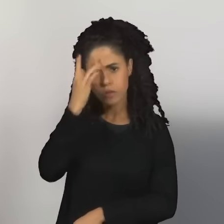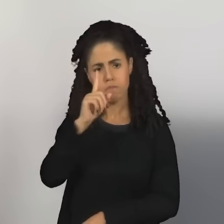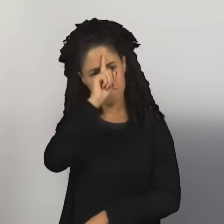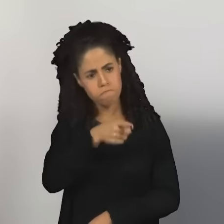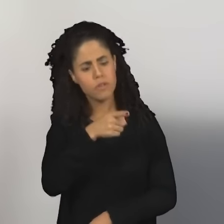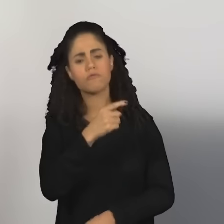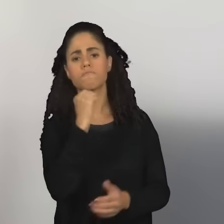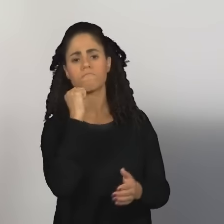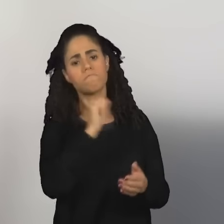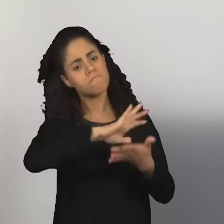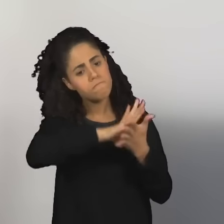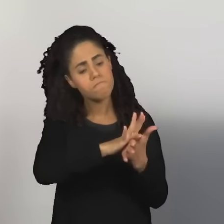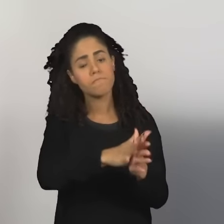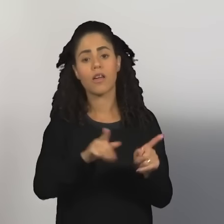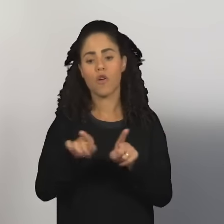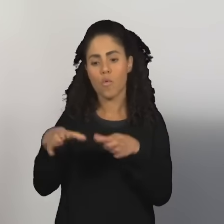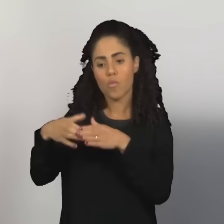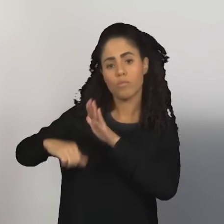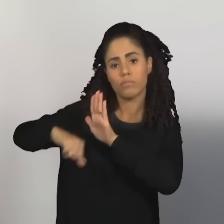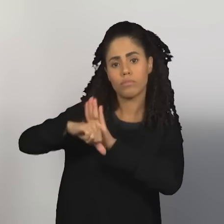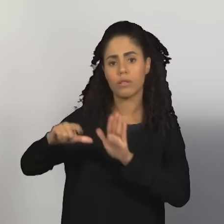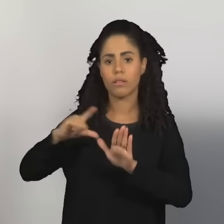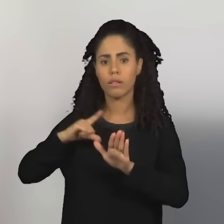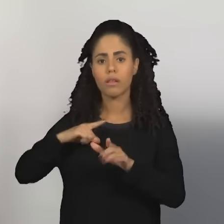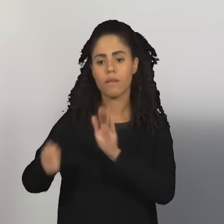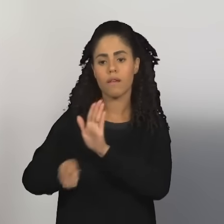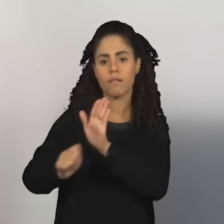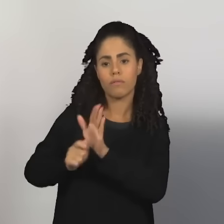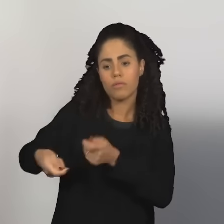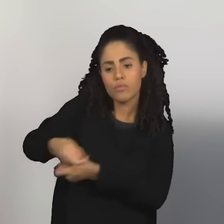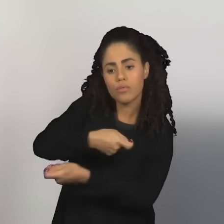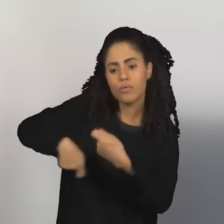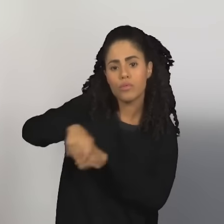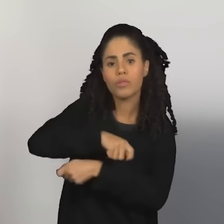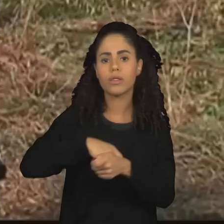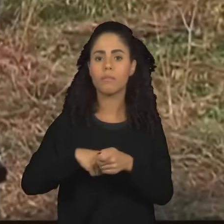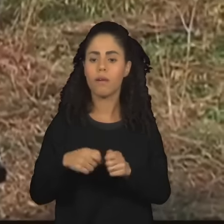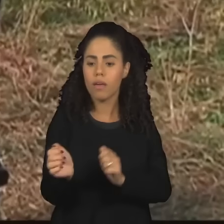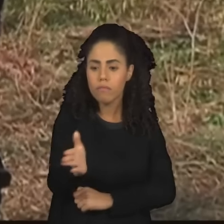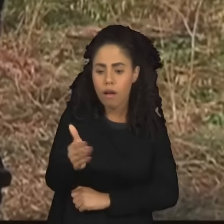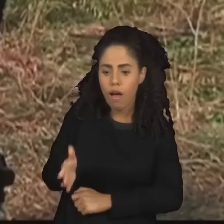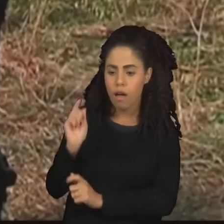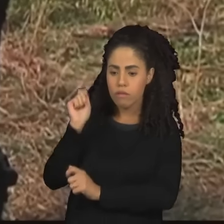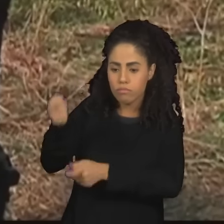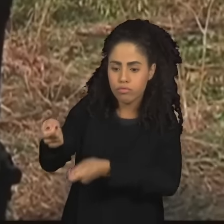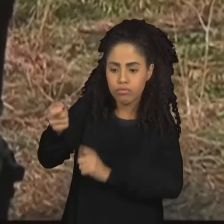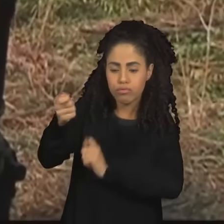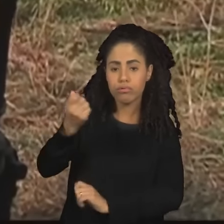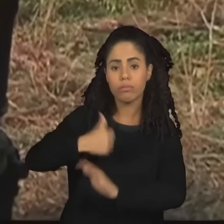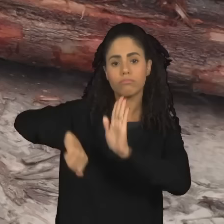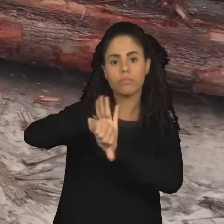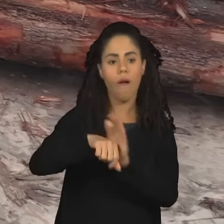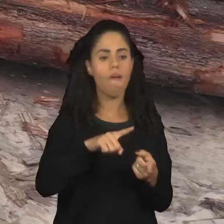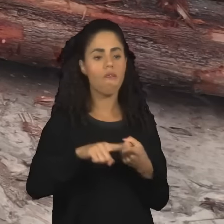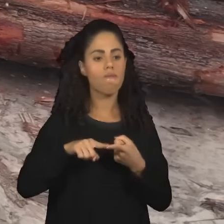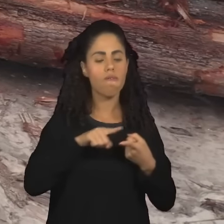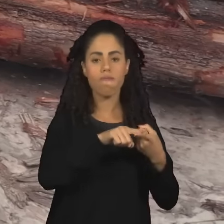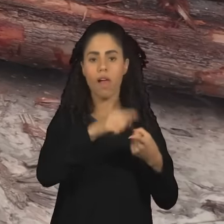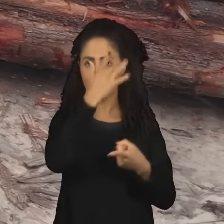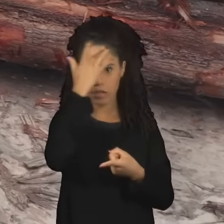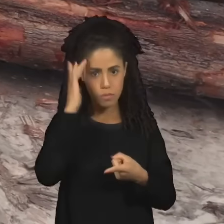de organização criminosa envolvida em tráfico de drogas e pesca ilegal, que ameaçava indígenas e